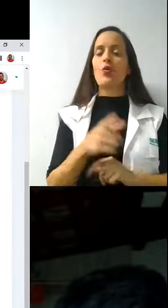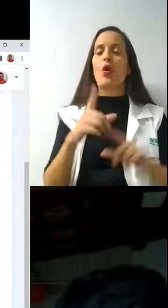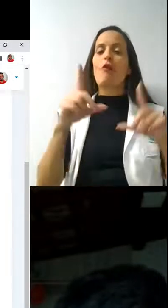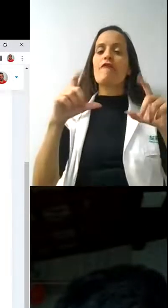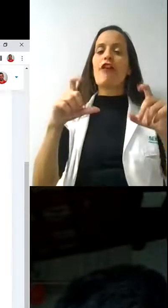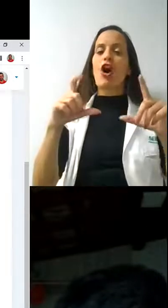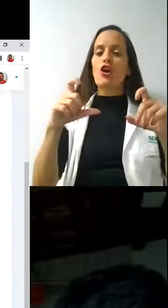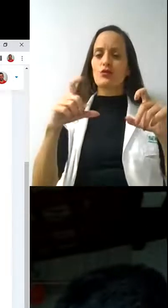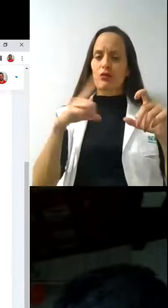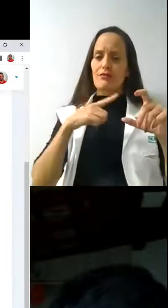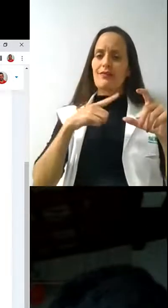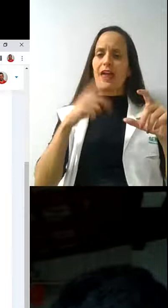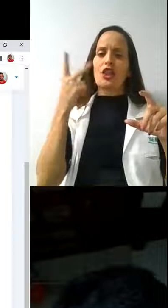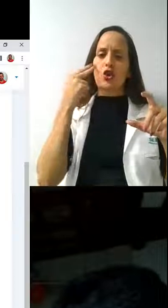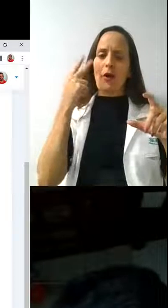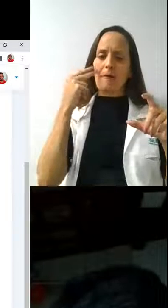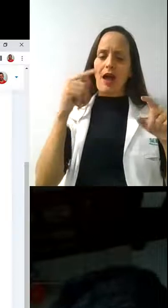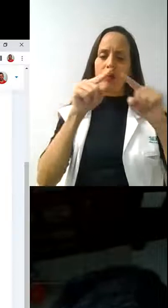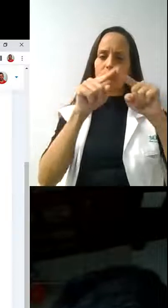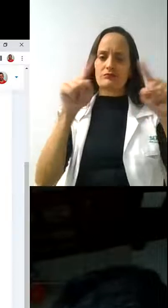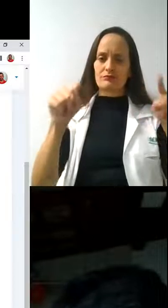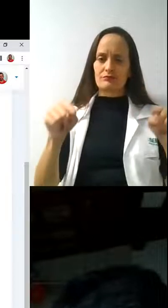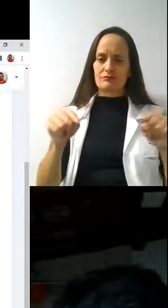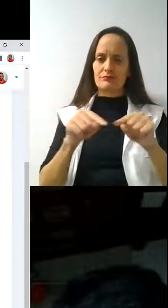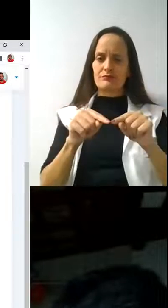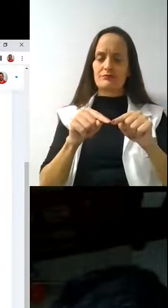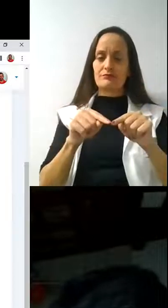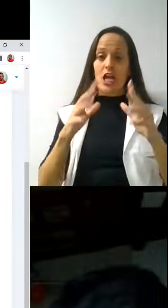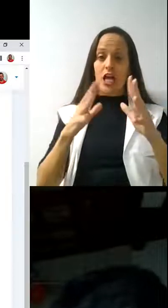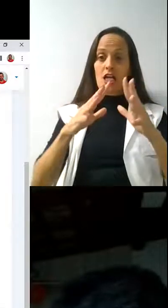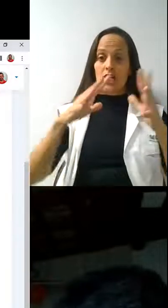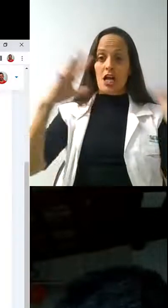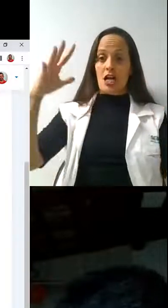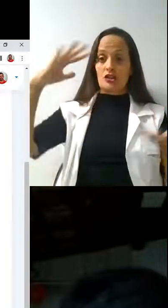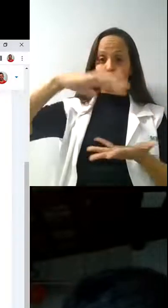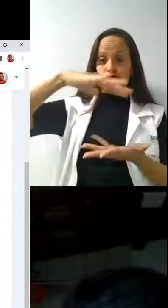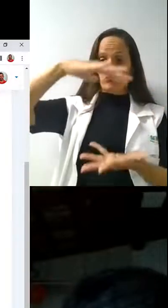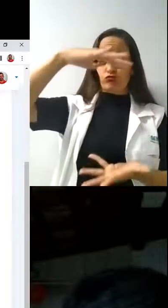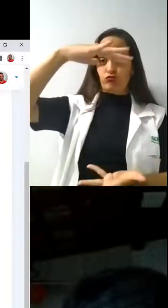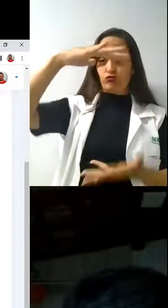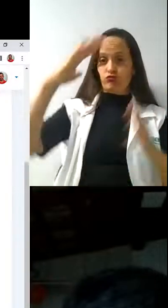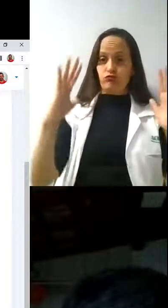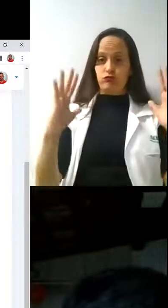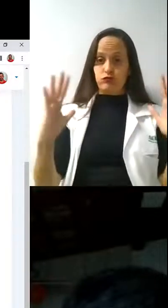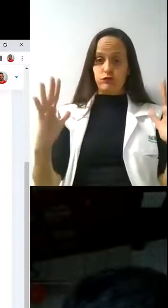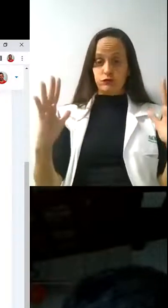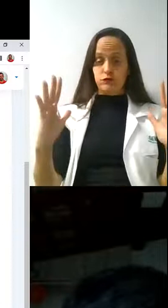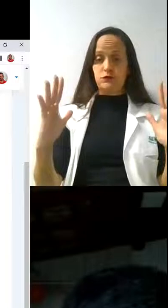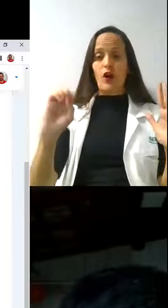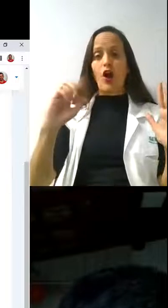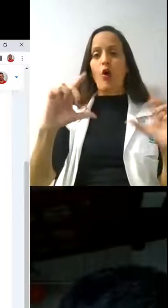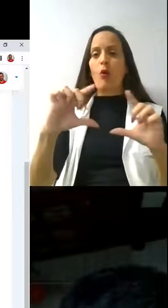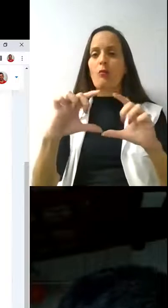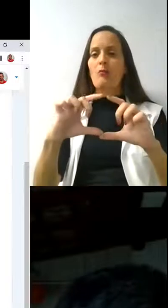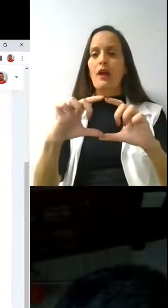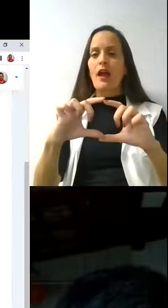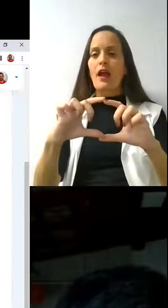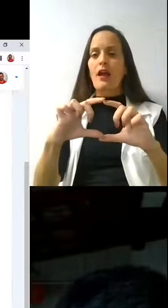1. Então, o que que eu fiz aqui nessa segunda situação, o que que eu fiz com a fotografia do Cristo?